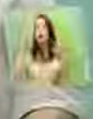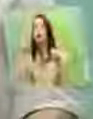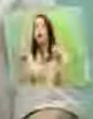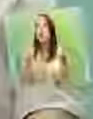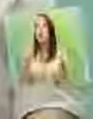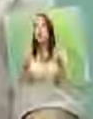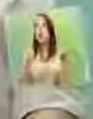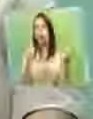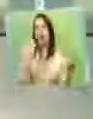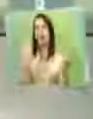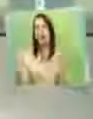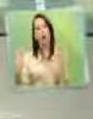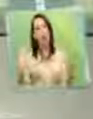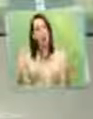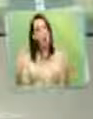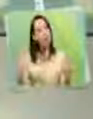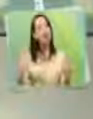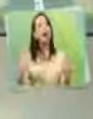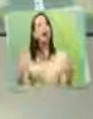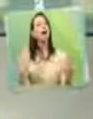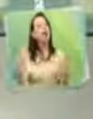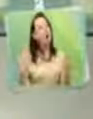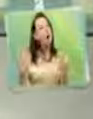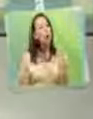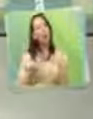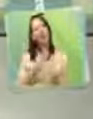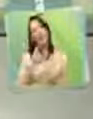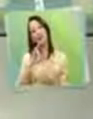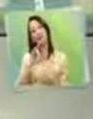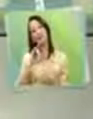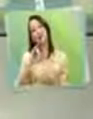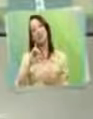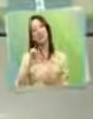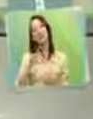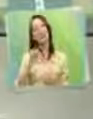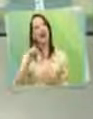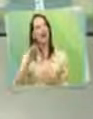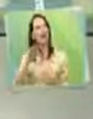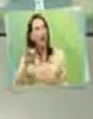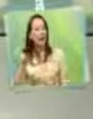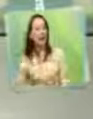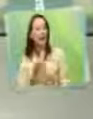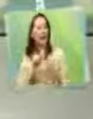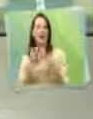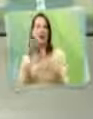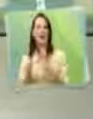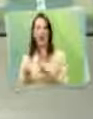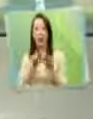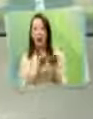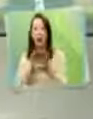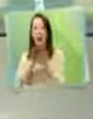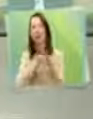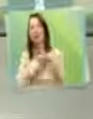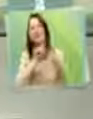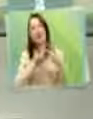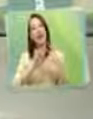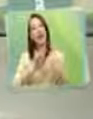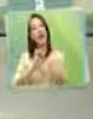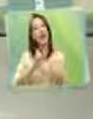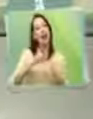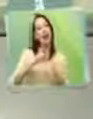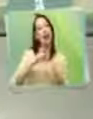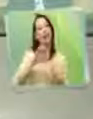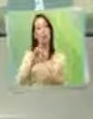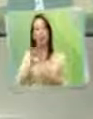essas comparações que podem ser feitas a conceitos básicos de cidadania, democracia, república, uhum. e trazer isso para fazer